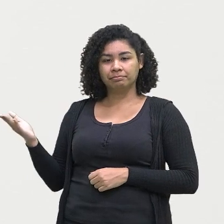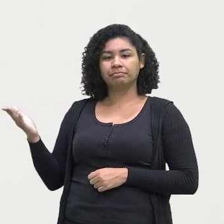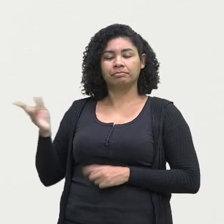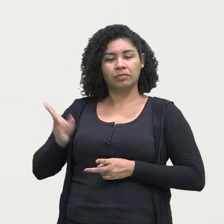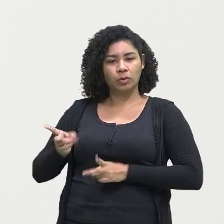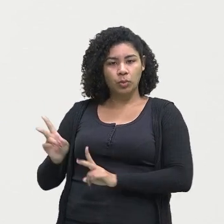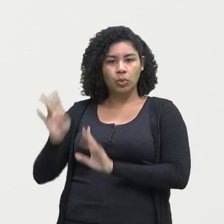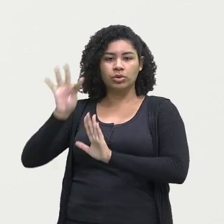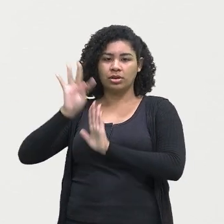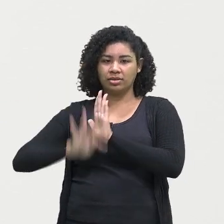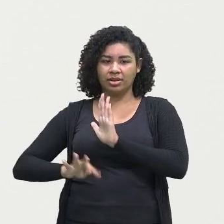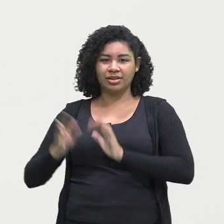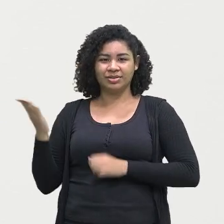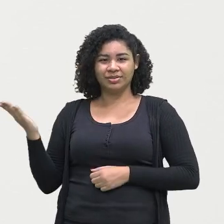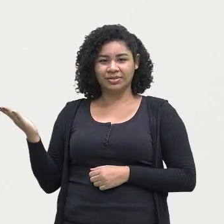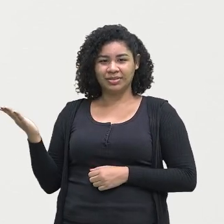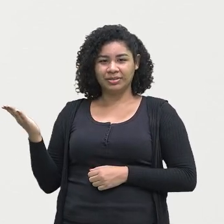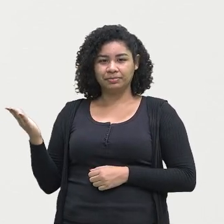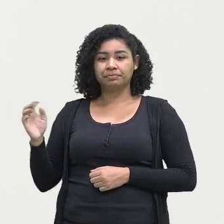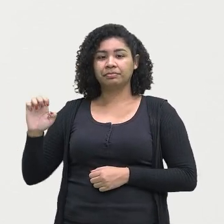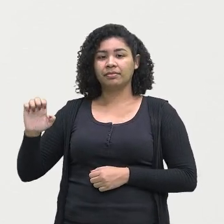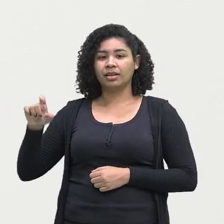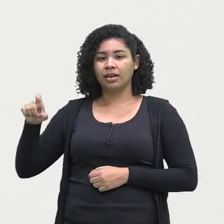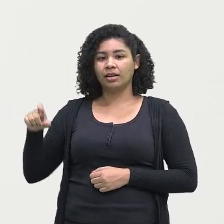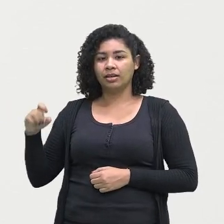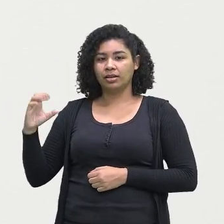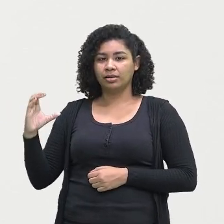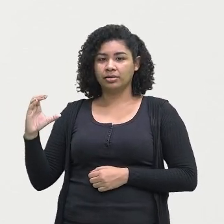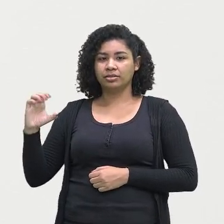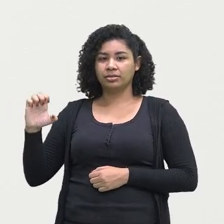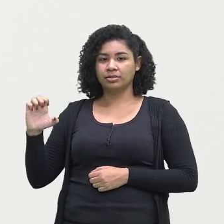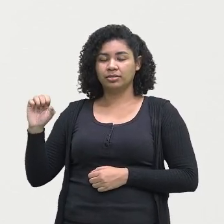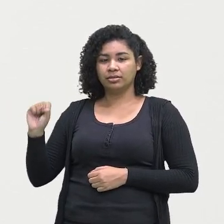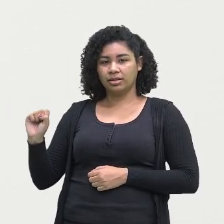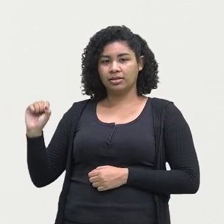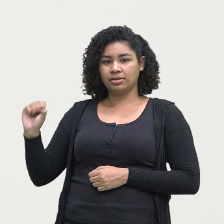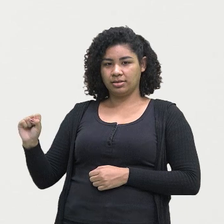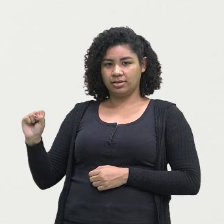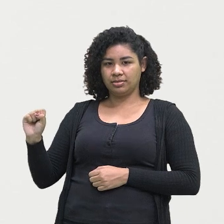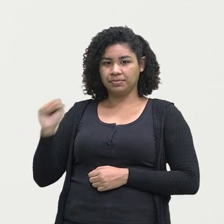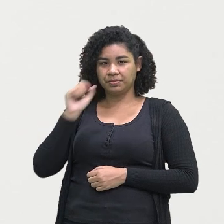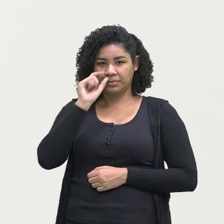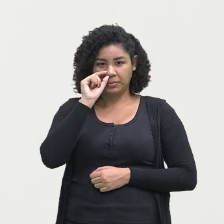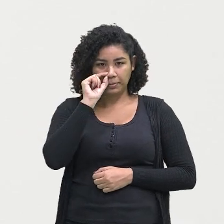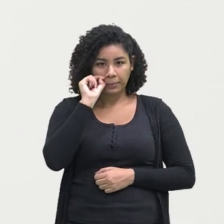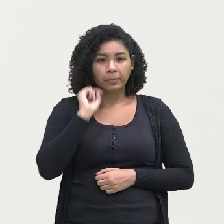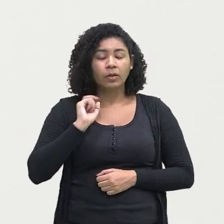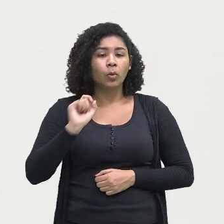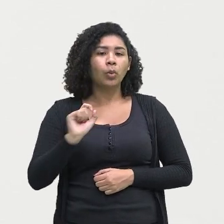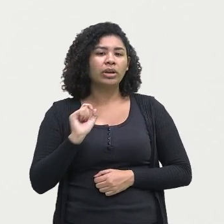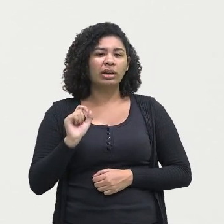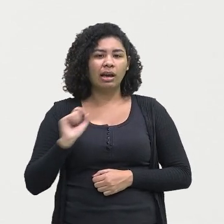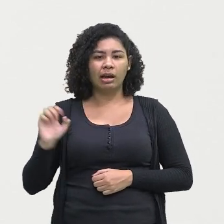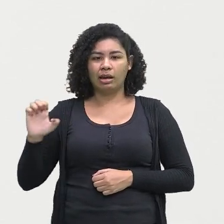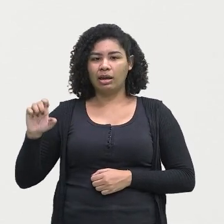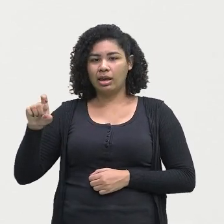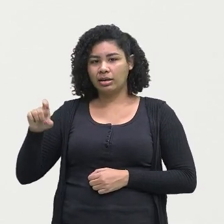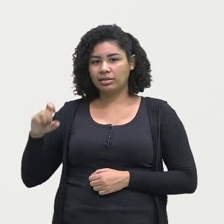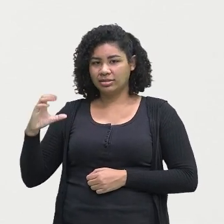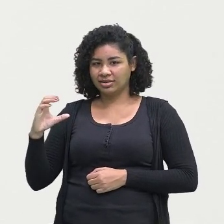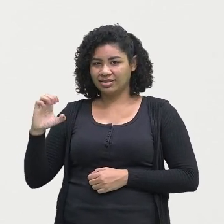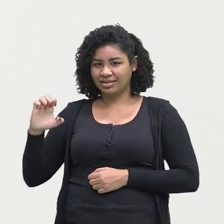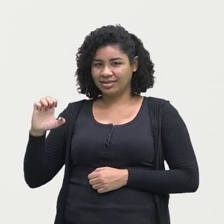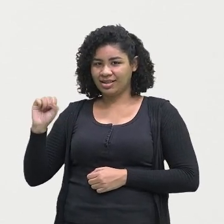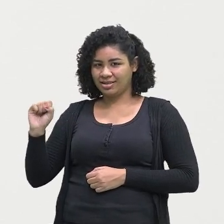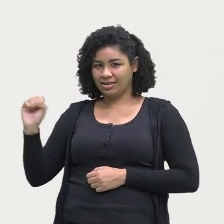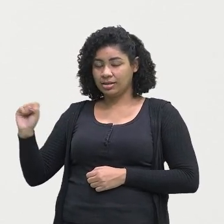uma parte do texto aqui, in excess. Excess, o que é? É isso mesmo, um excesso. Então, nós estamos